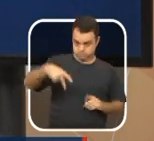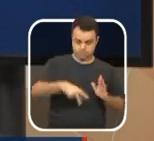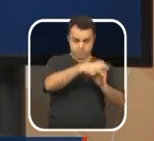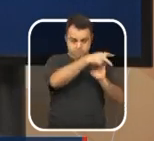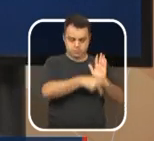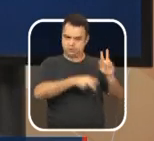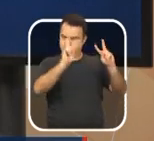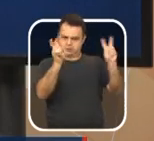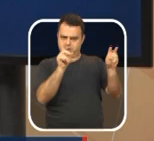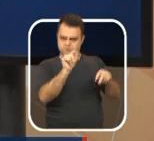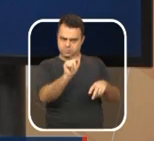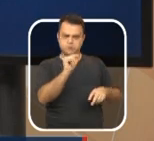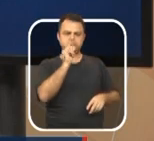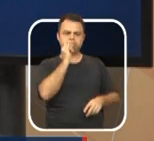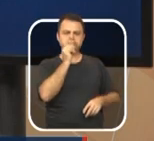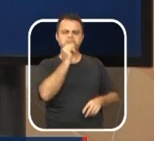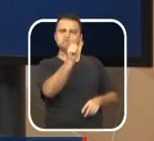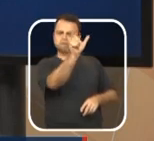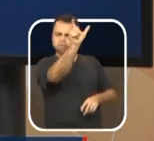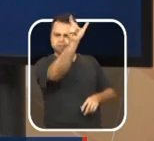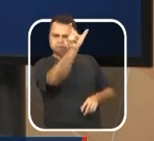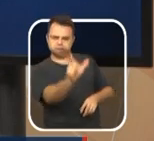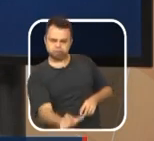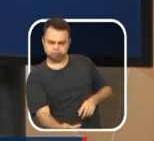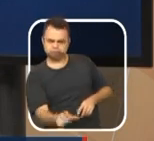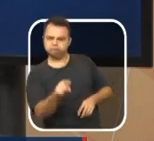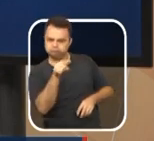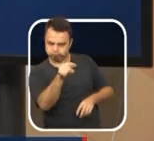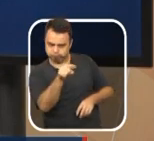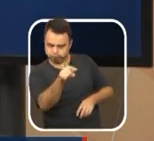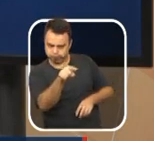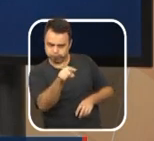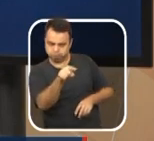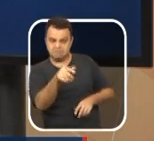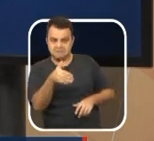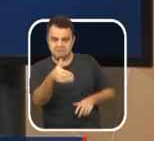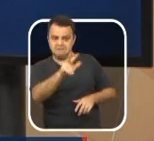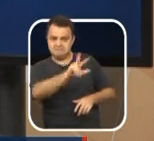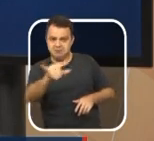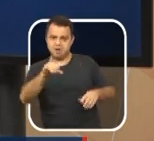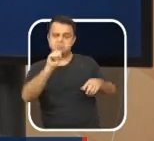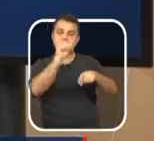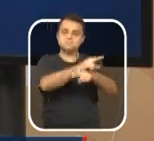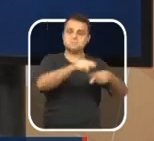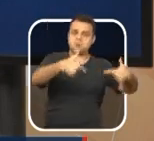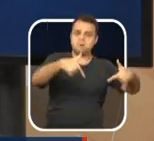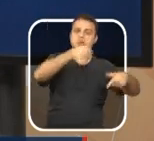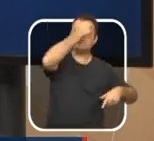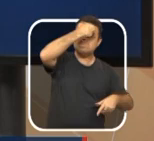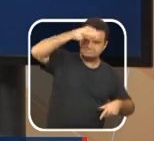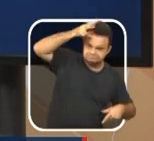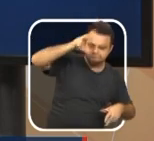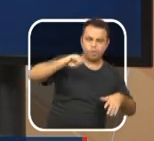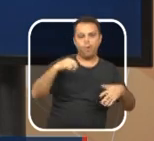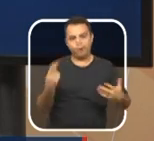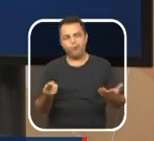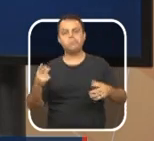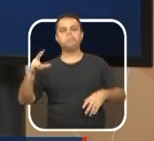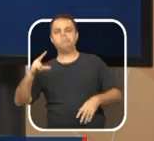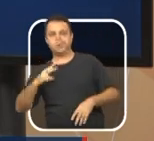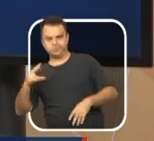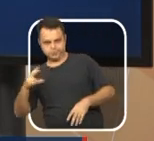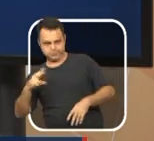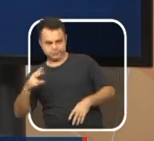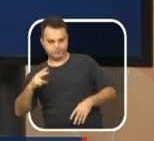antecedentes criminais para admissão em instituições públicas ou privadas que desenvolvam atividades com